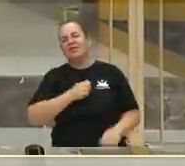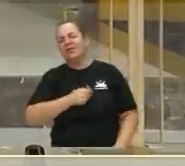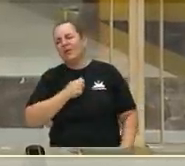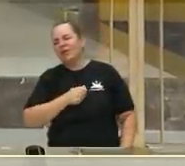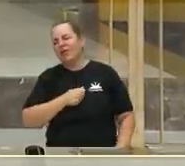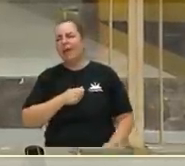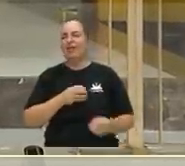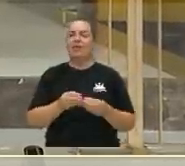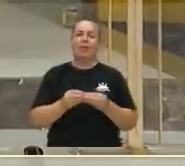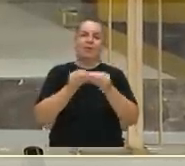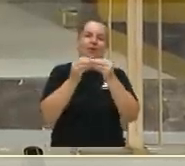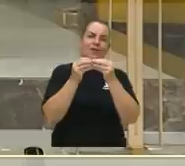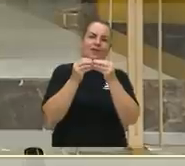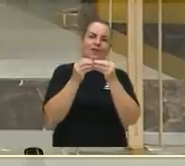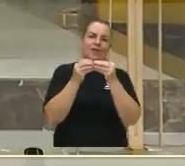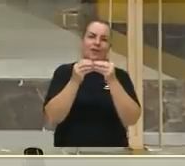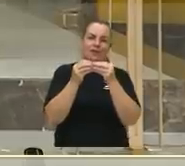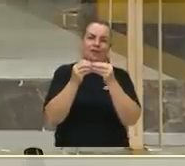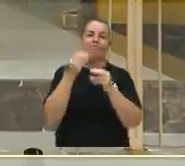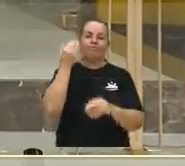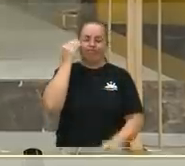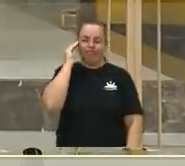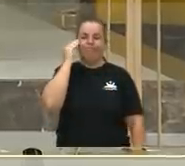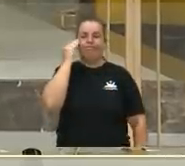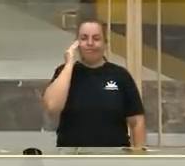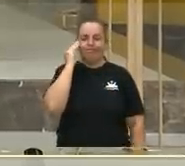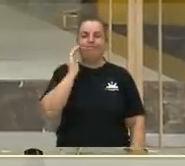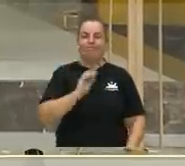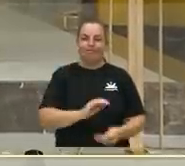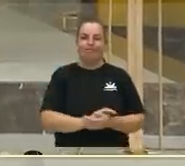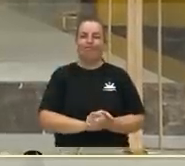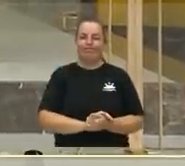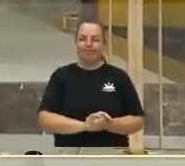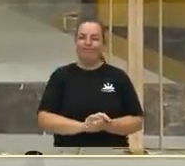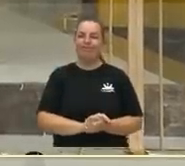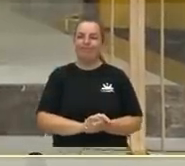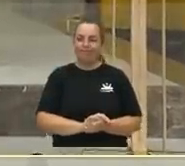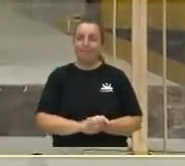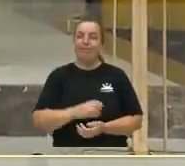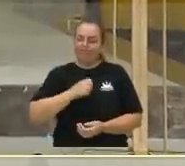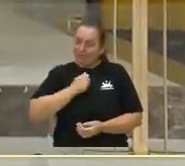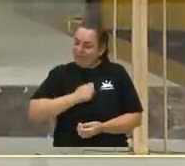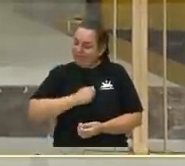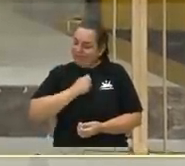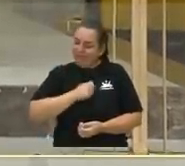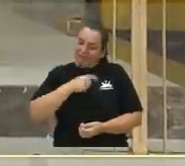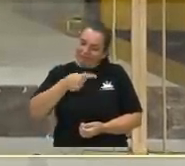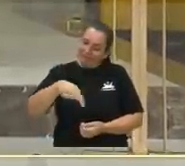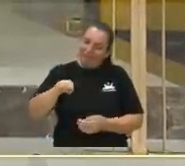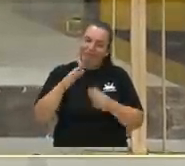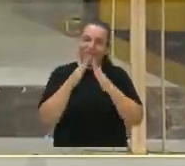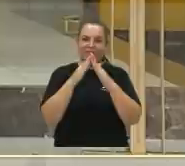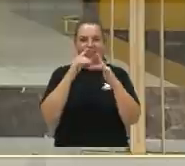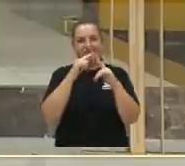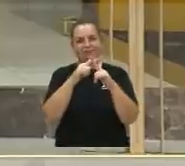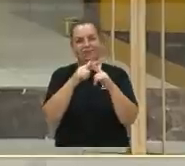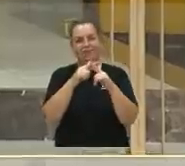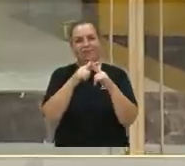miss e eu entendi saudade de ir na igreja